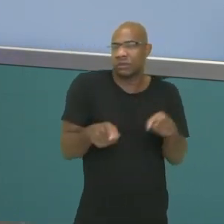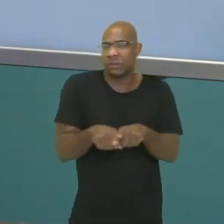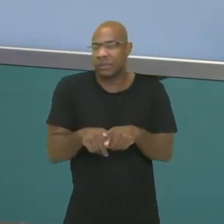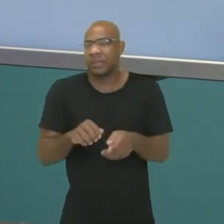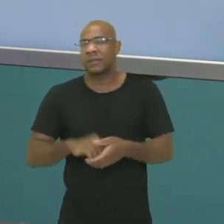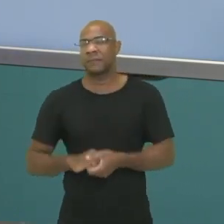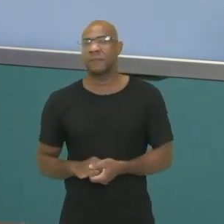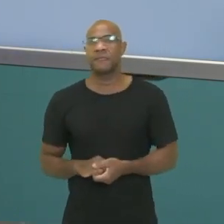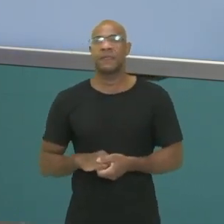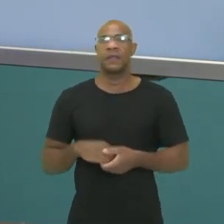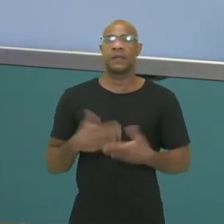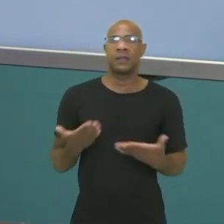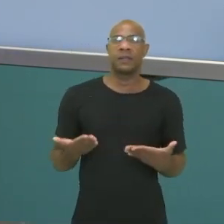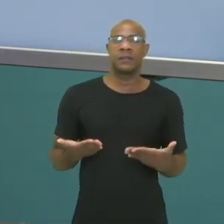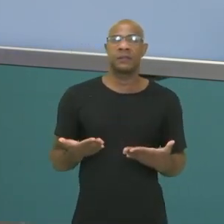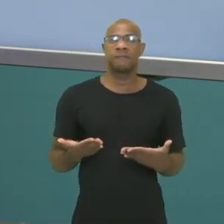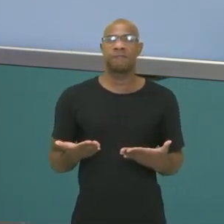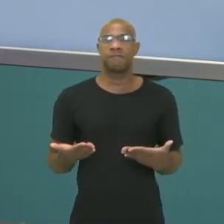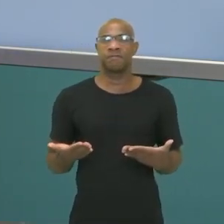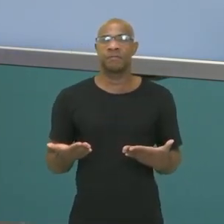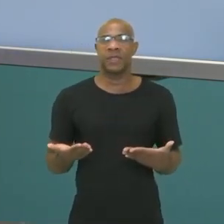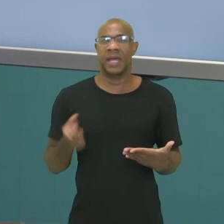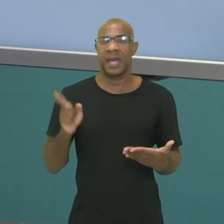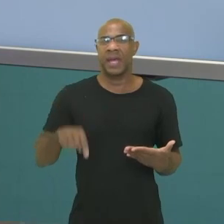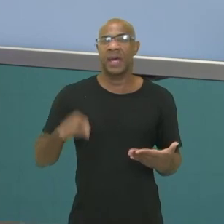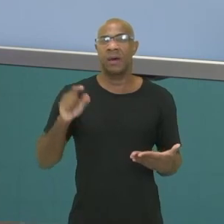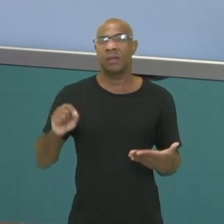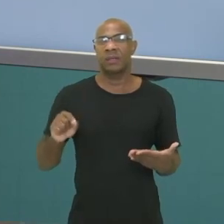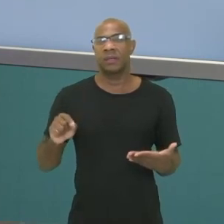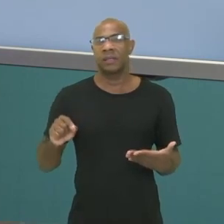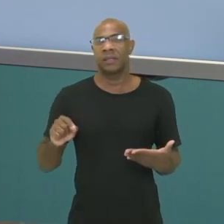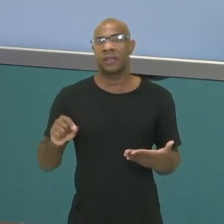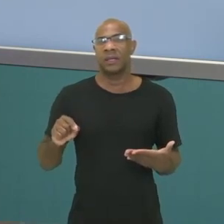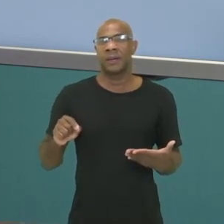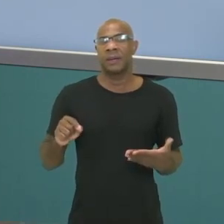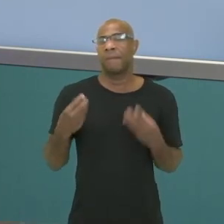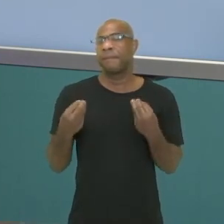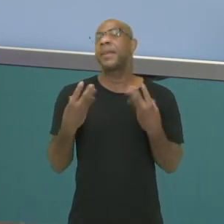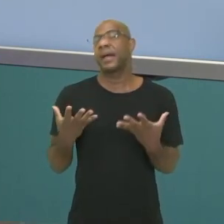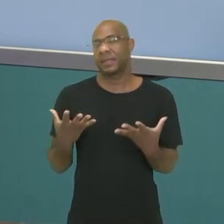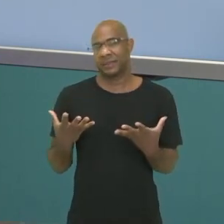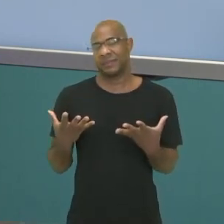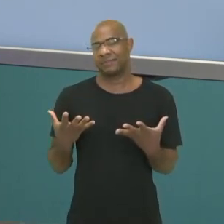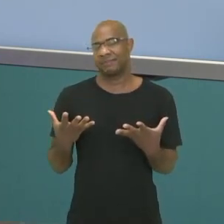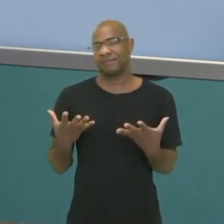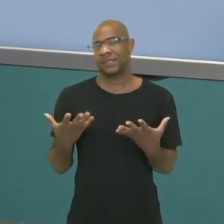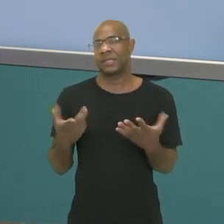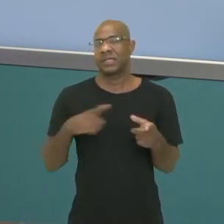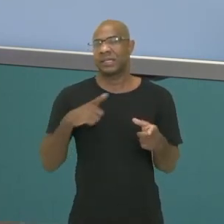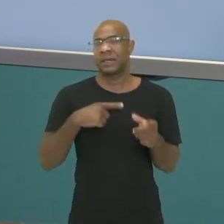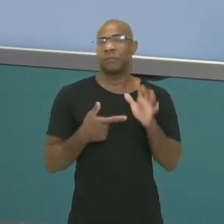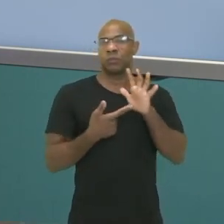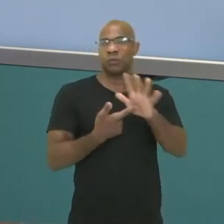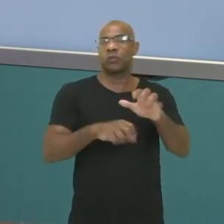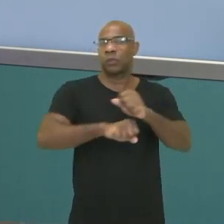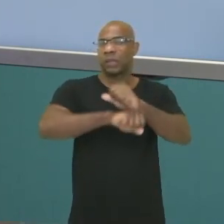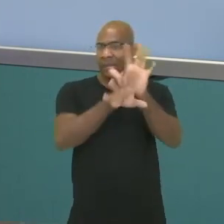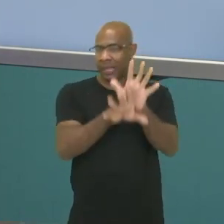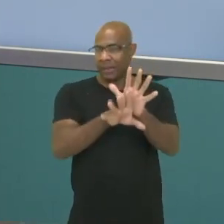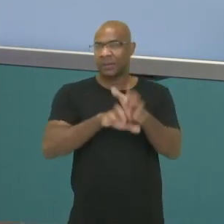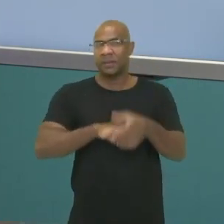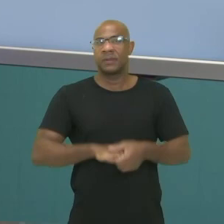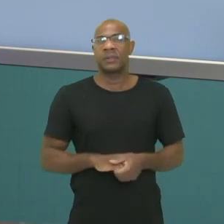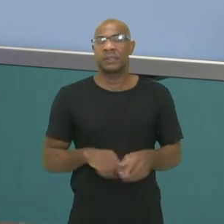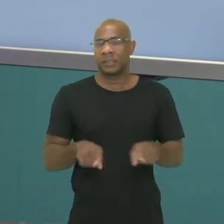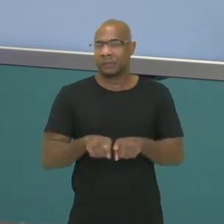né, mas que são para aqueles que recebem ela muito explícitas, né? E como essas relações